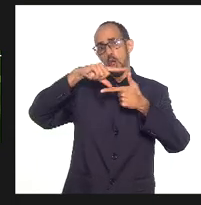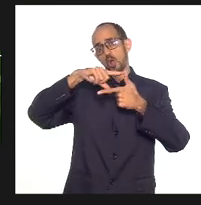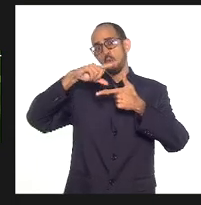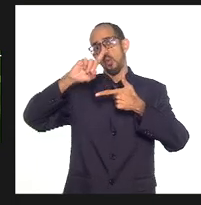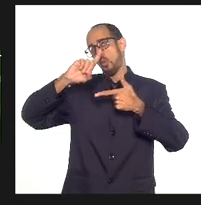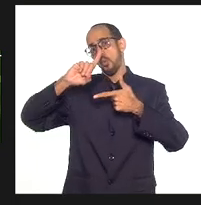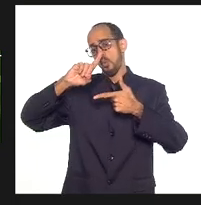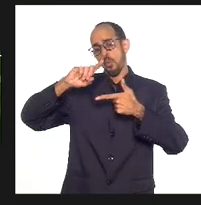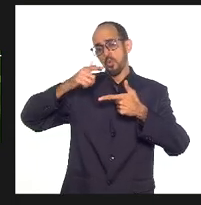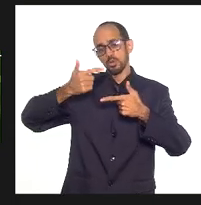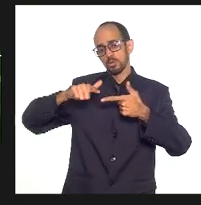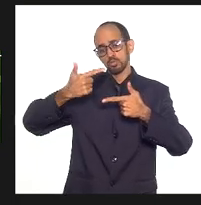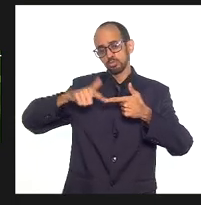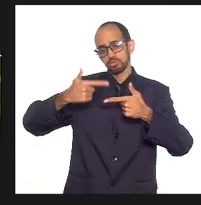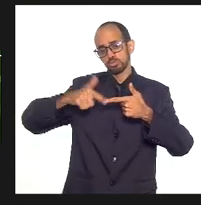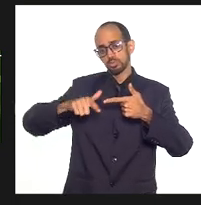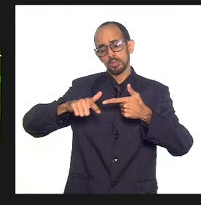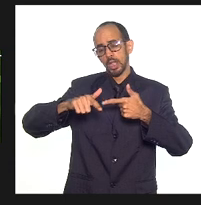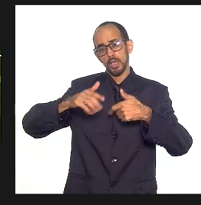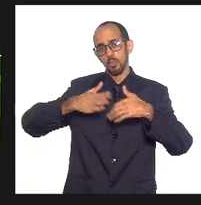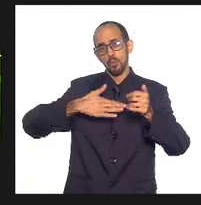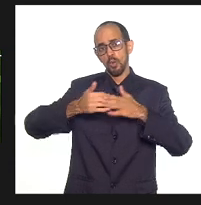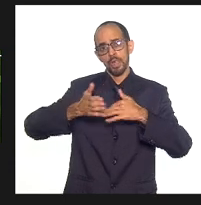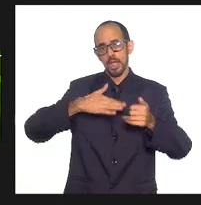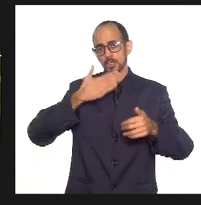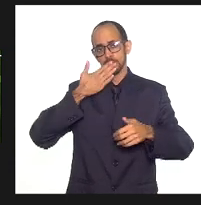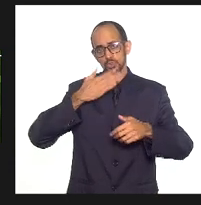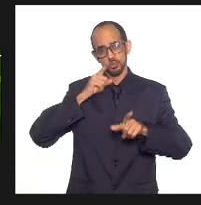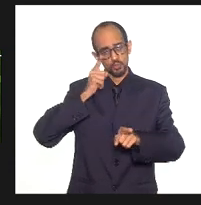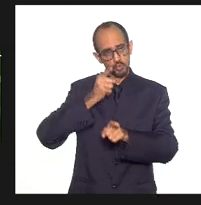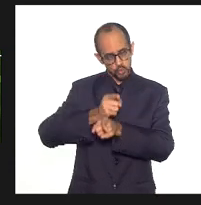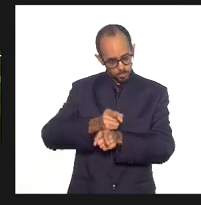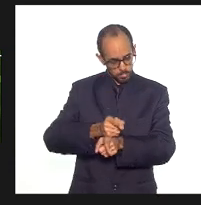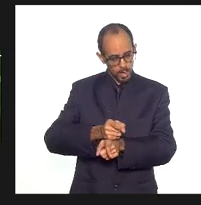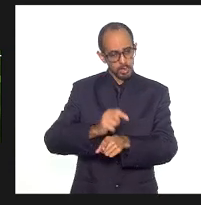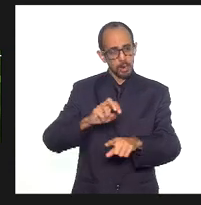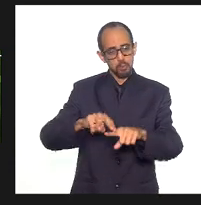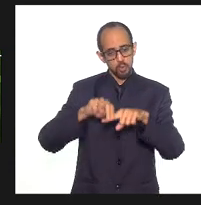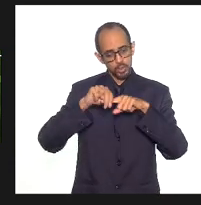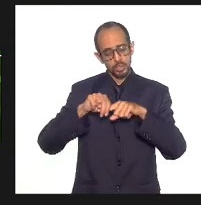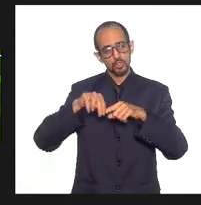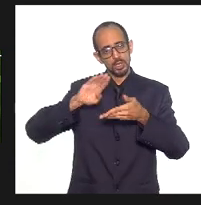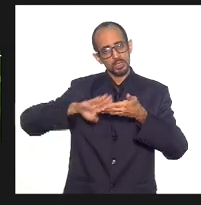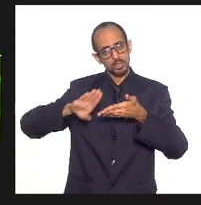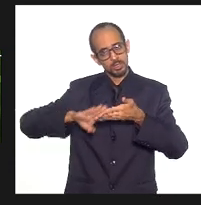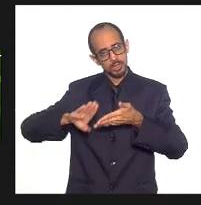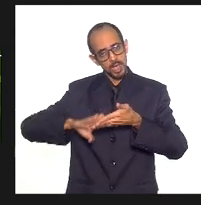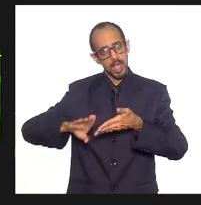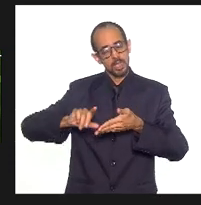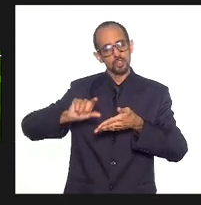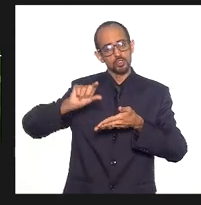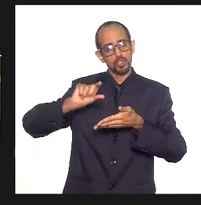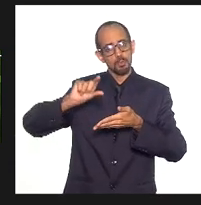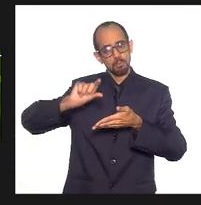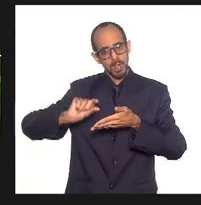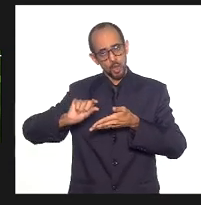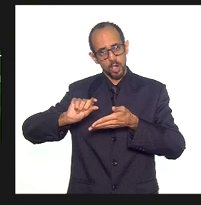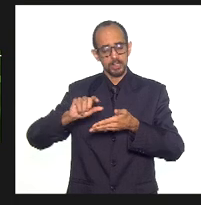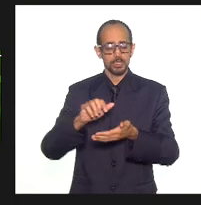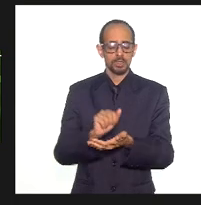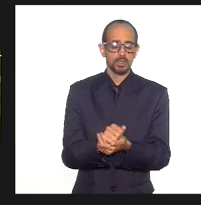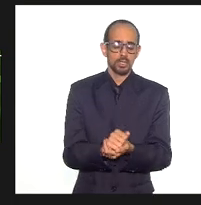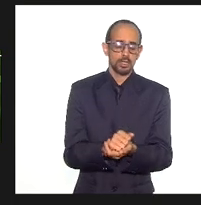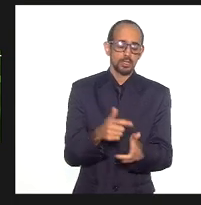gerou qualquer tipo de descoberta, consequentemente, esses gastos são baixados. Da mesma forma,